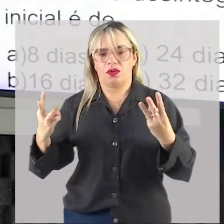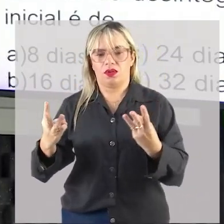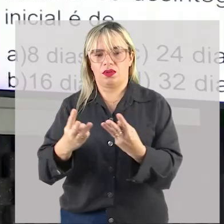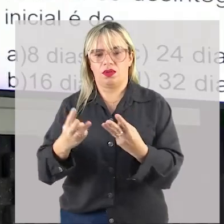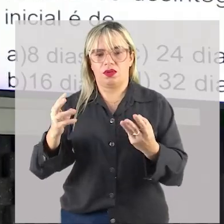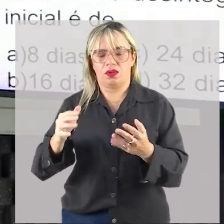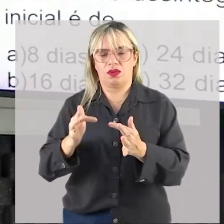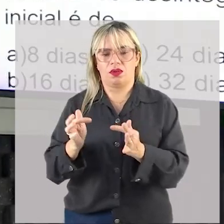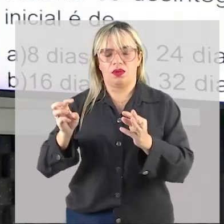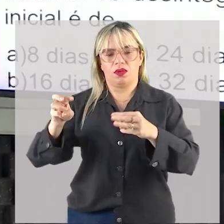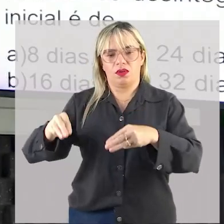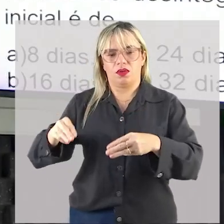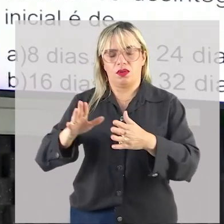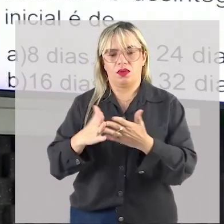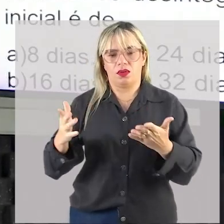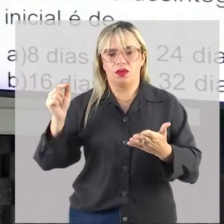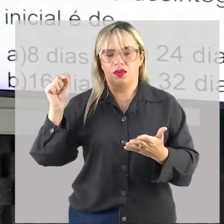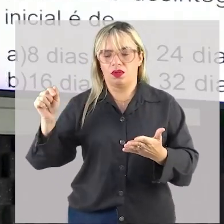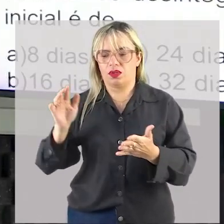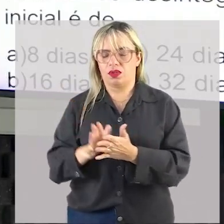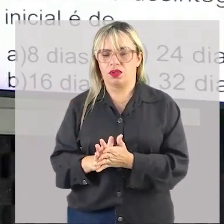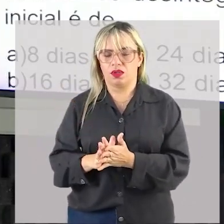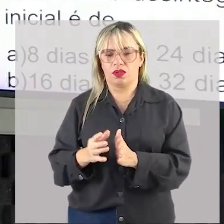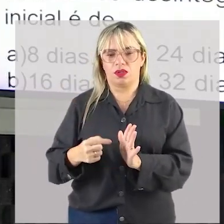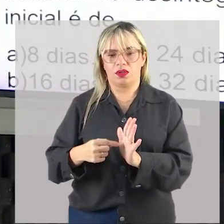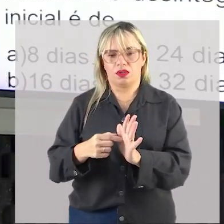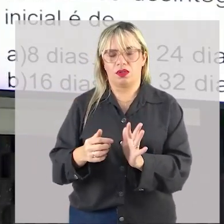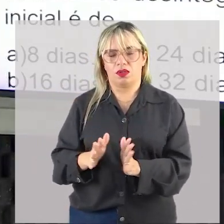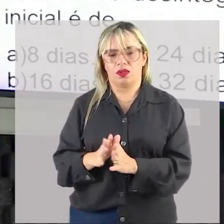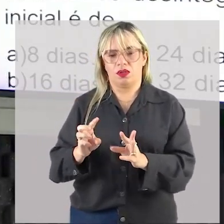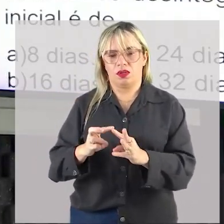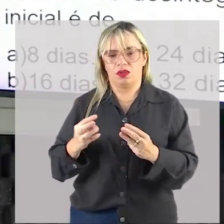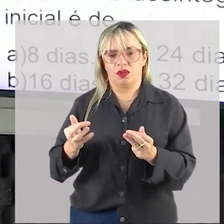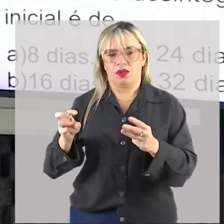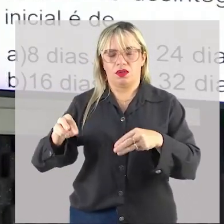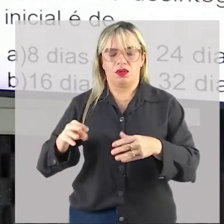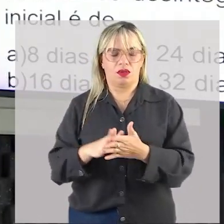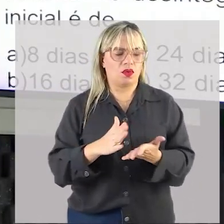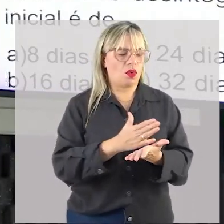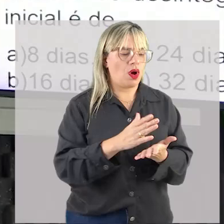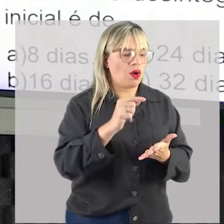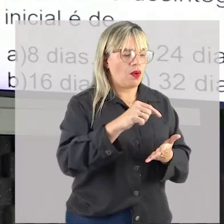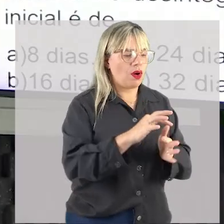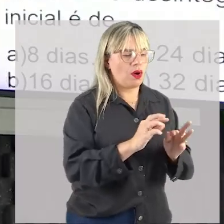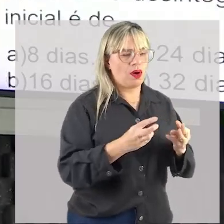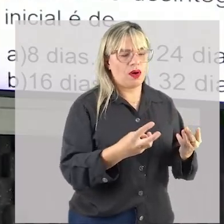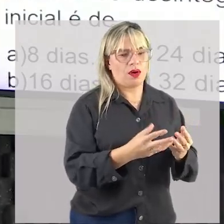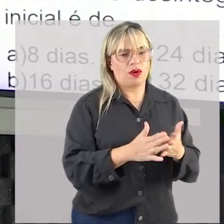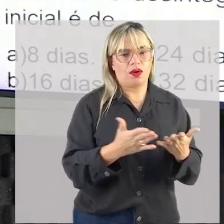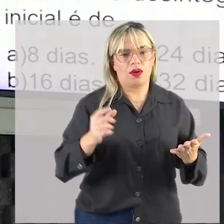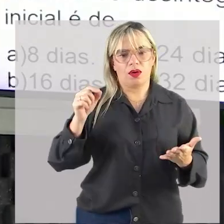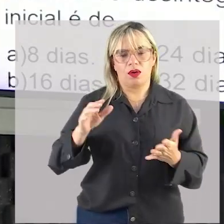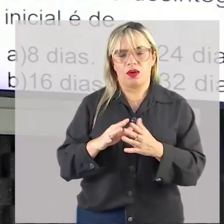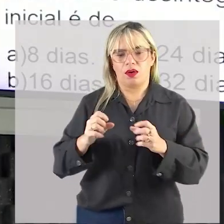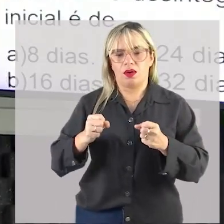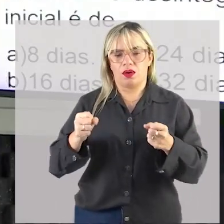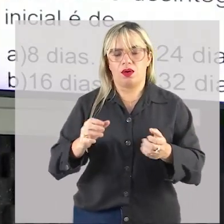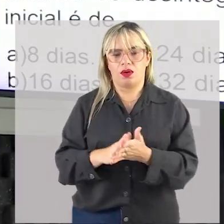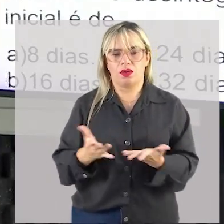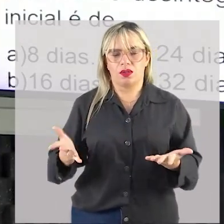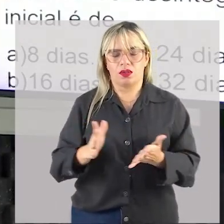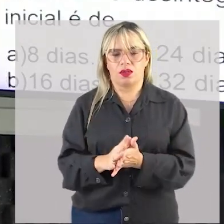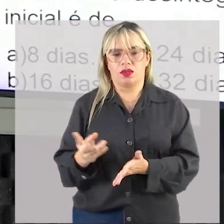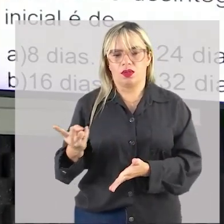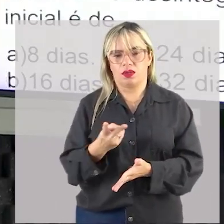ele me desse a massa do final, ele poderia perguntar qual a massa que eu tinha no começo. Se ele me desse a massa do começo e a do final, ele poderia ter me